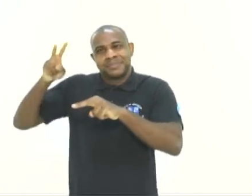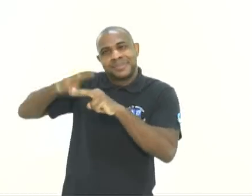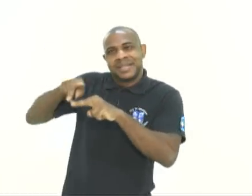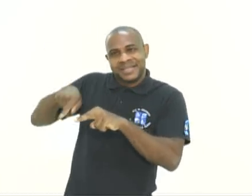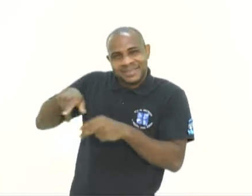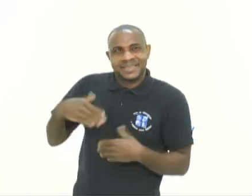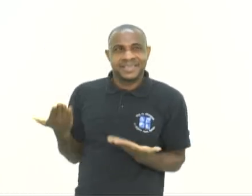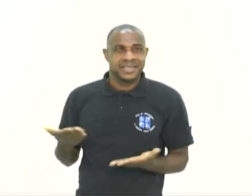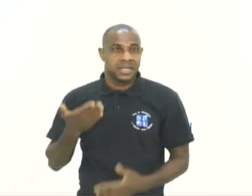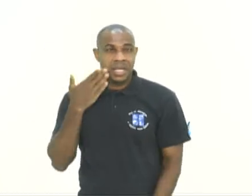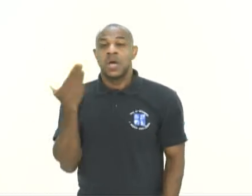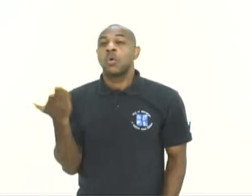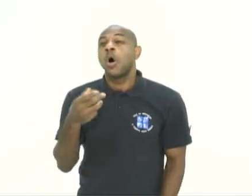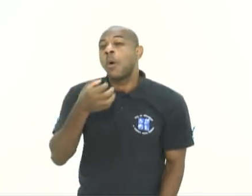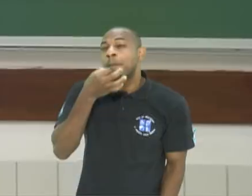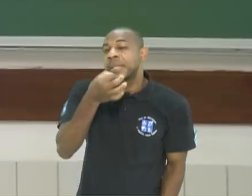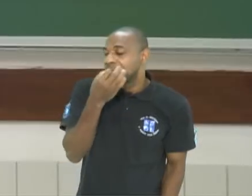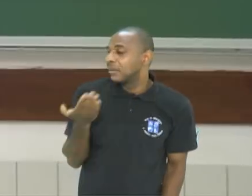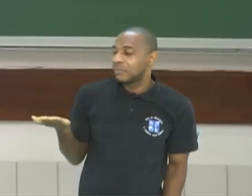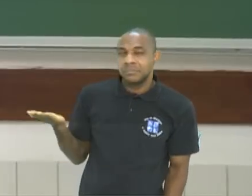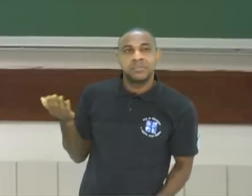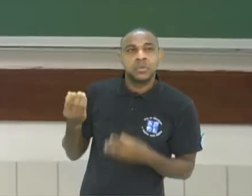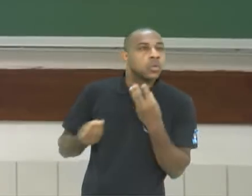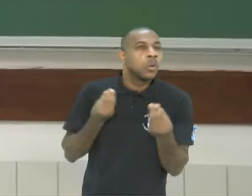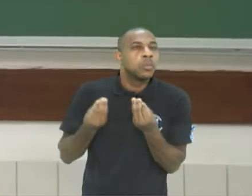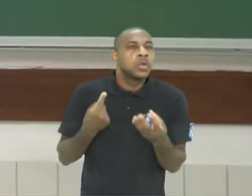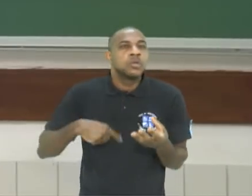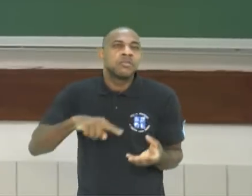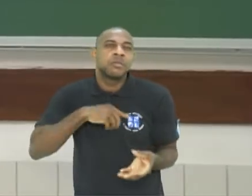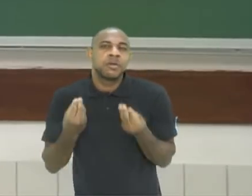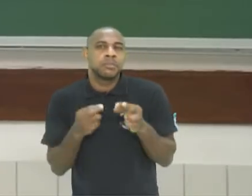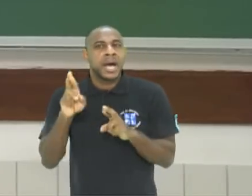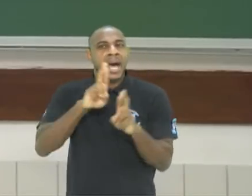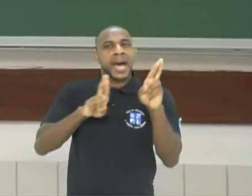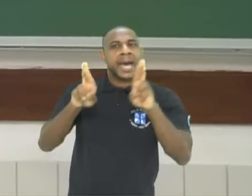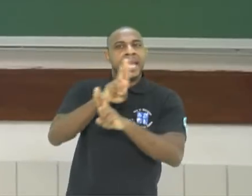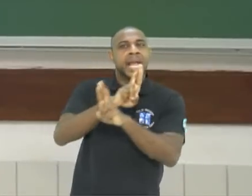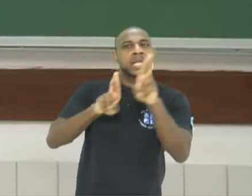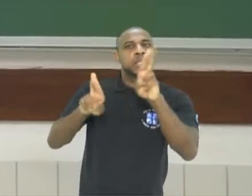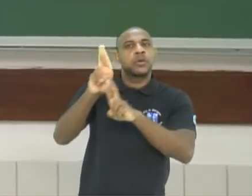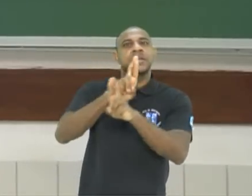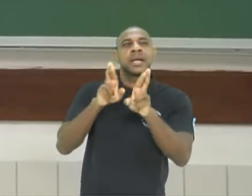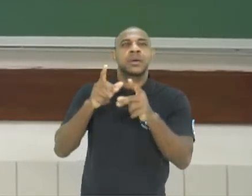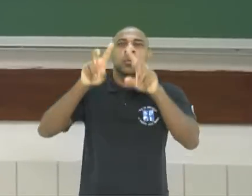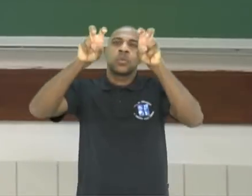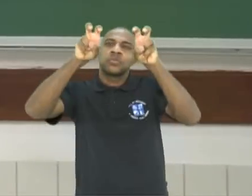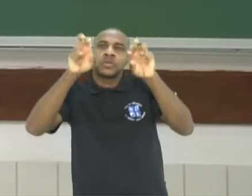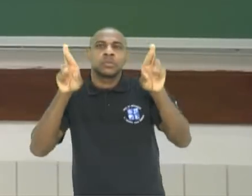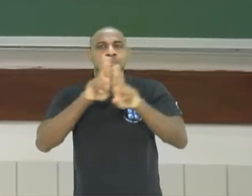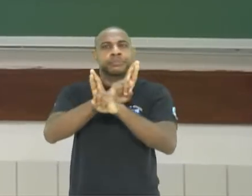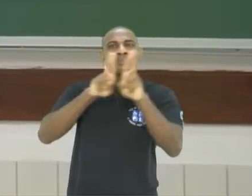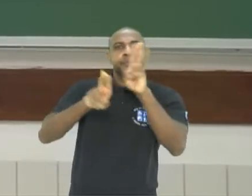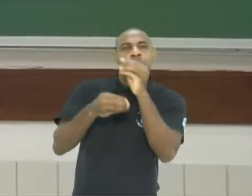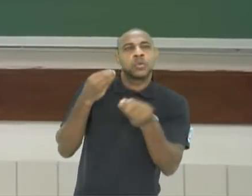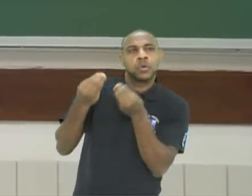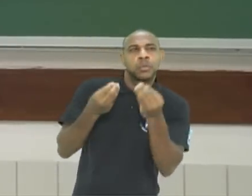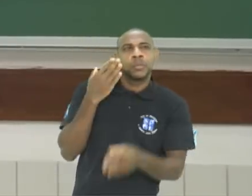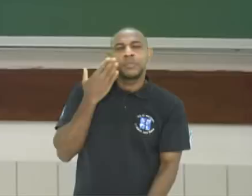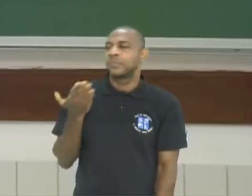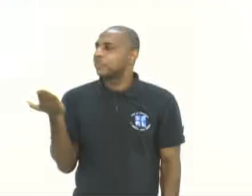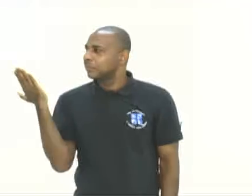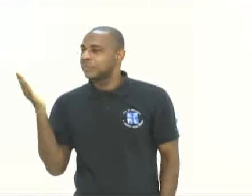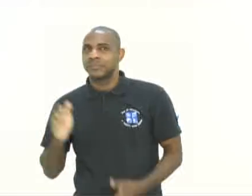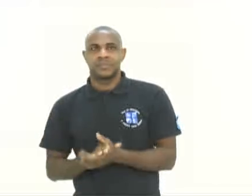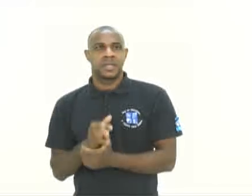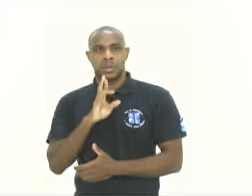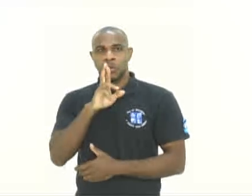opinião, né? Como a gente entende essa opinião e como a gente vai relacionar com o título, a viralização do senso comum. Trouxe para vocês como